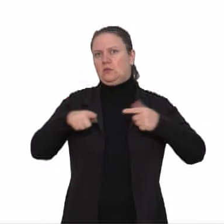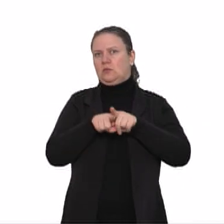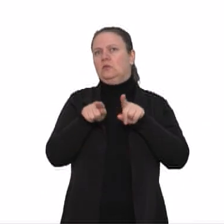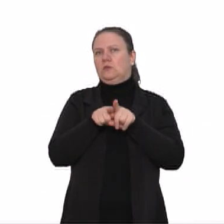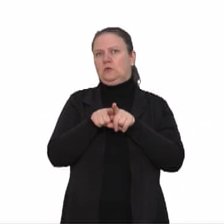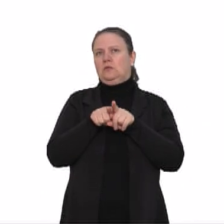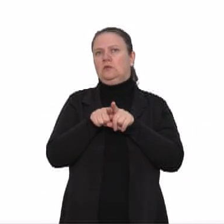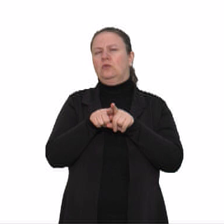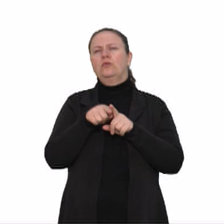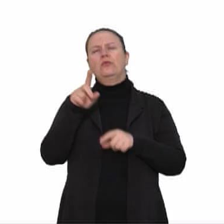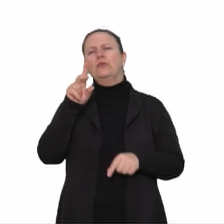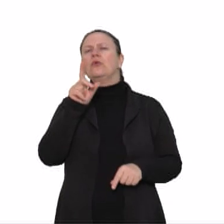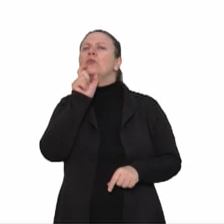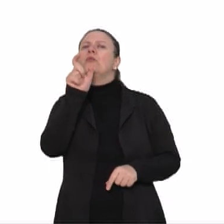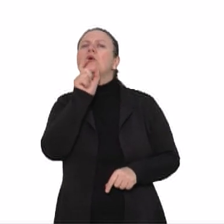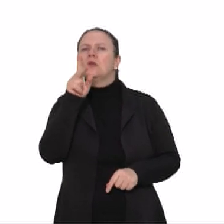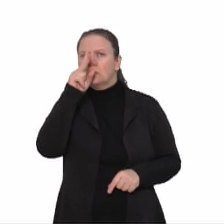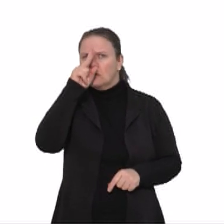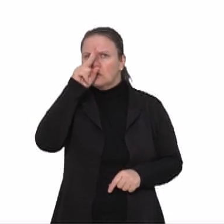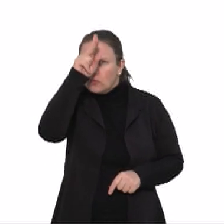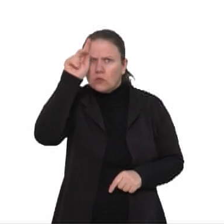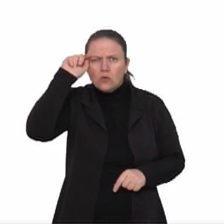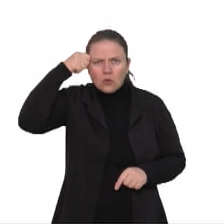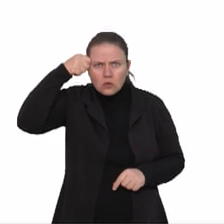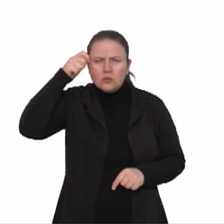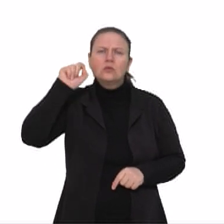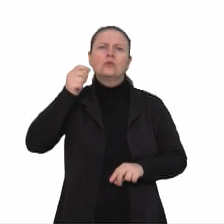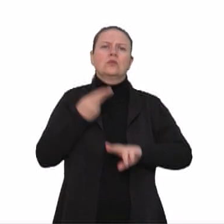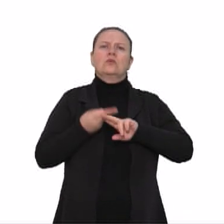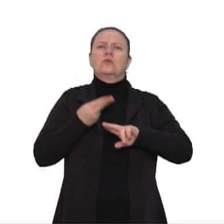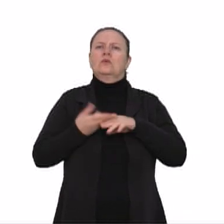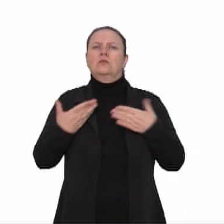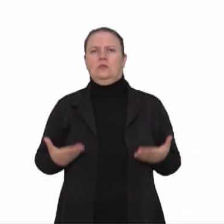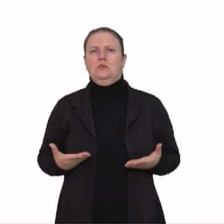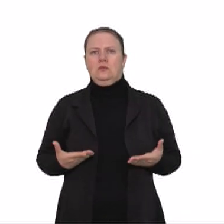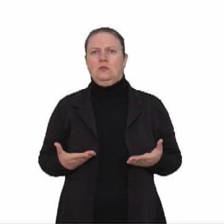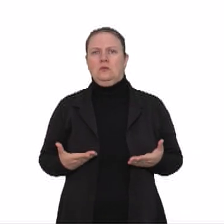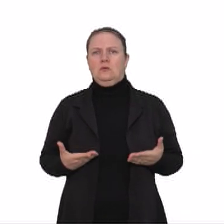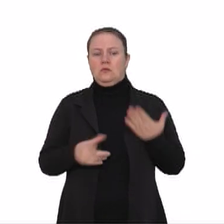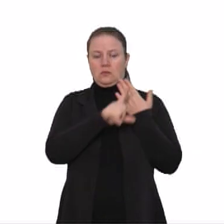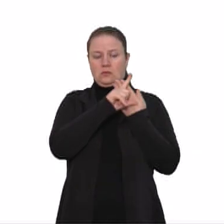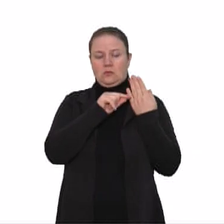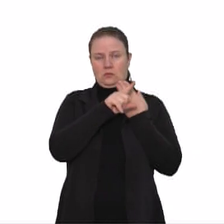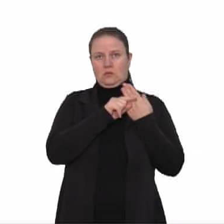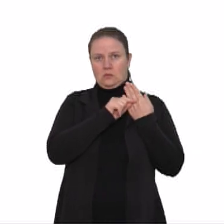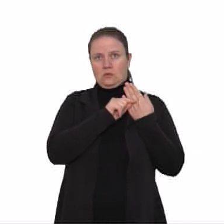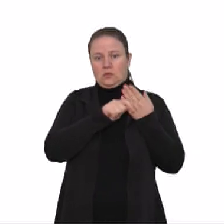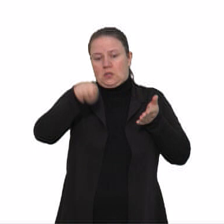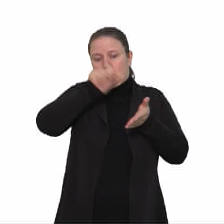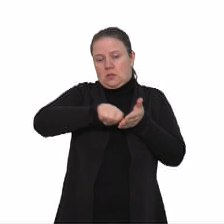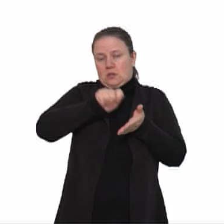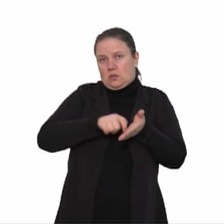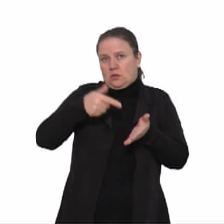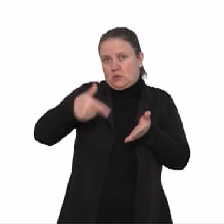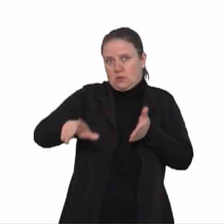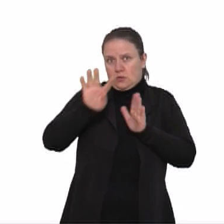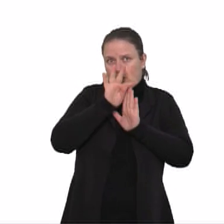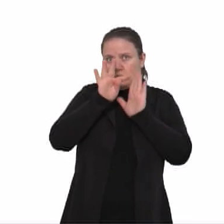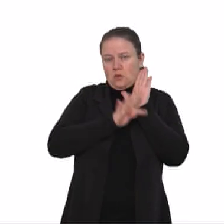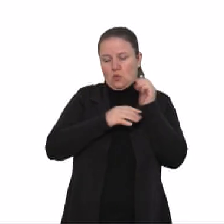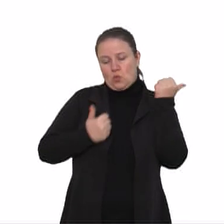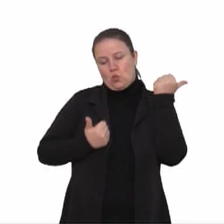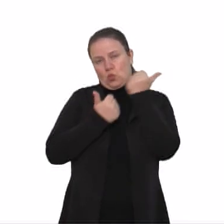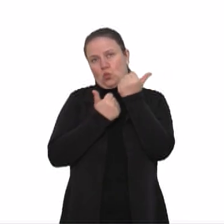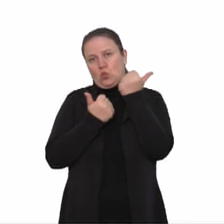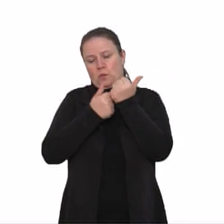retoma qual palavra anteriormente utilizada pela autora. E reescreva o trecho, substituindo o